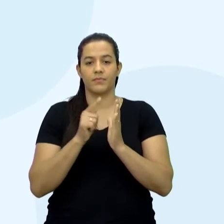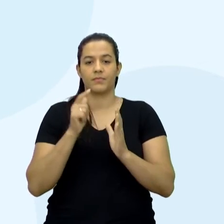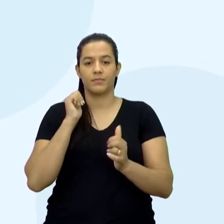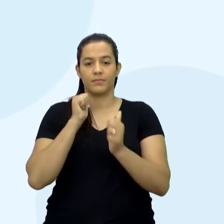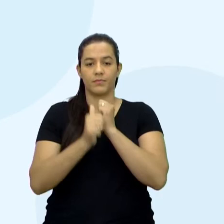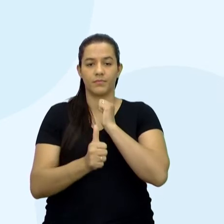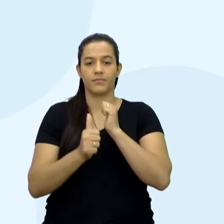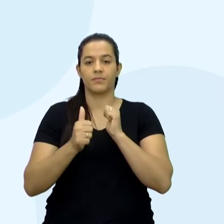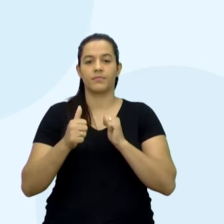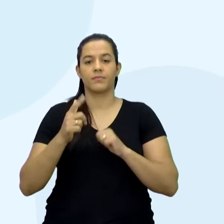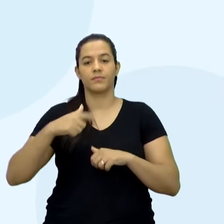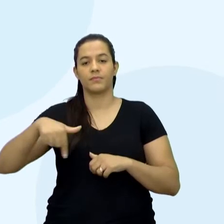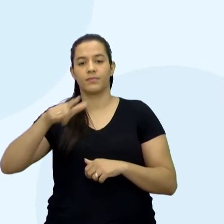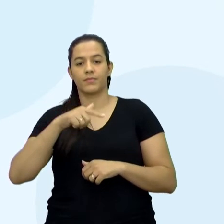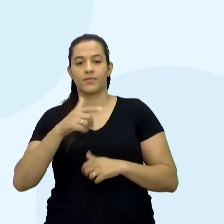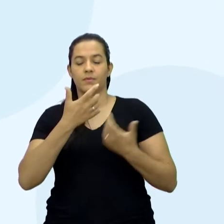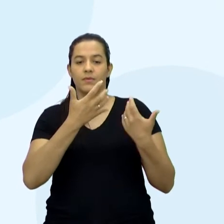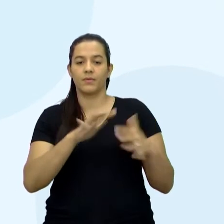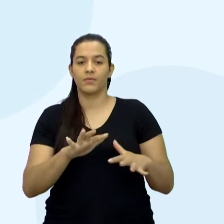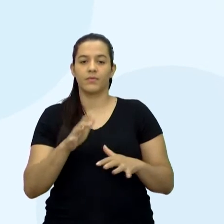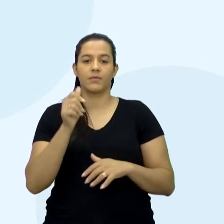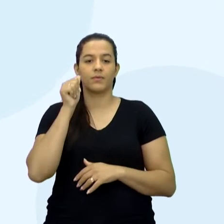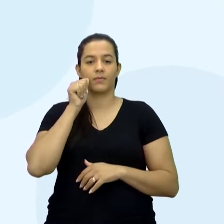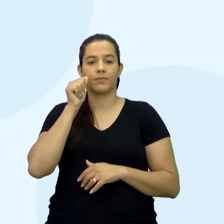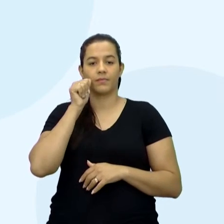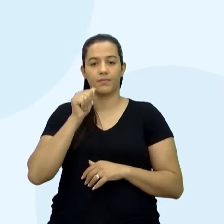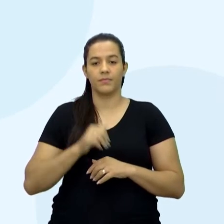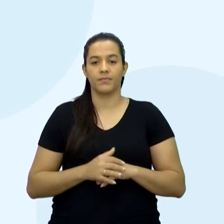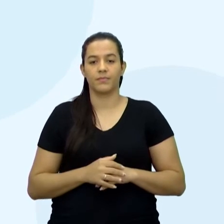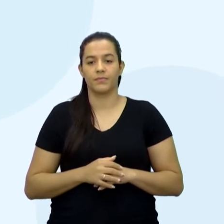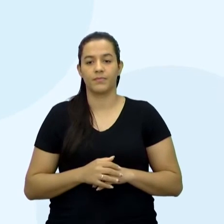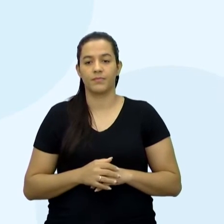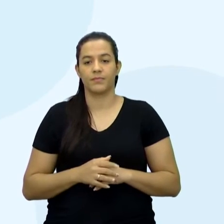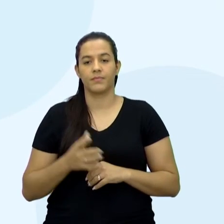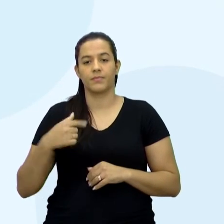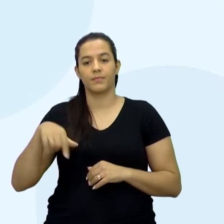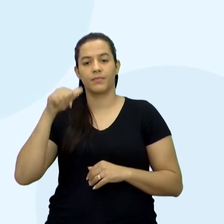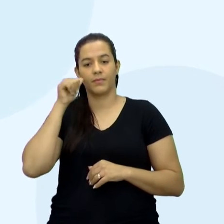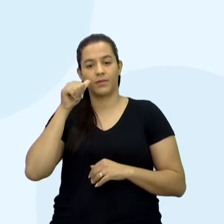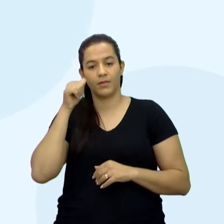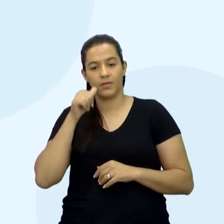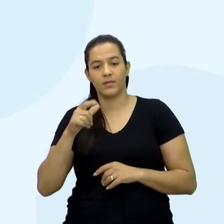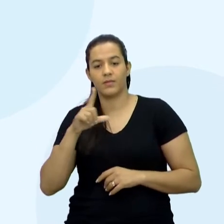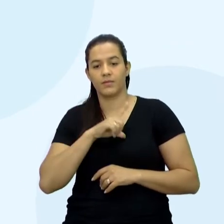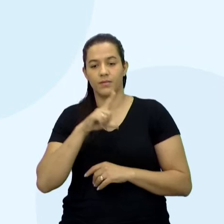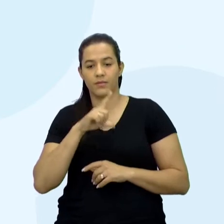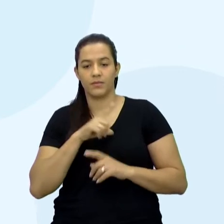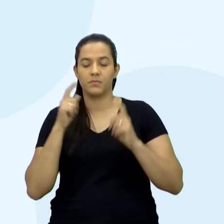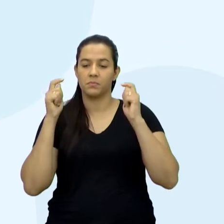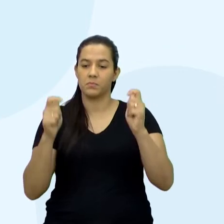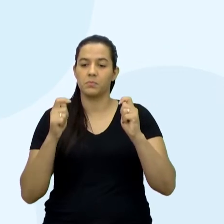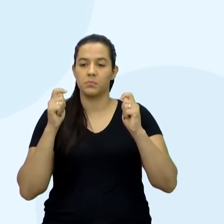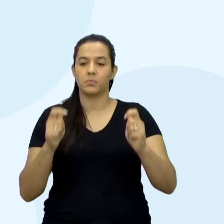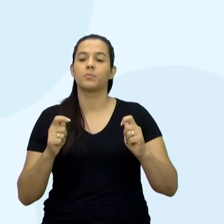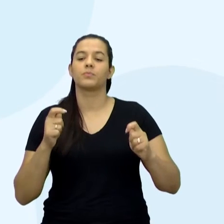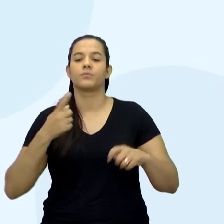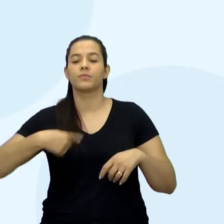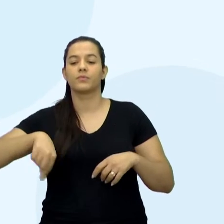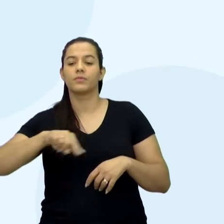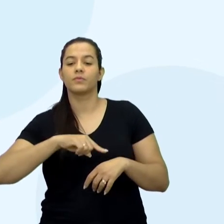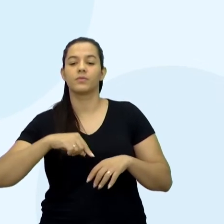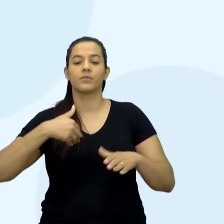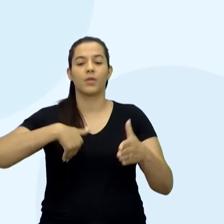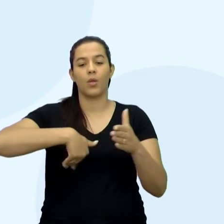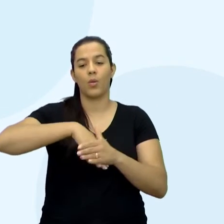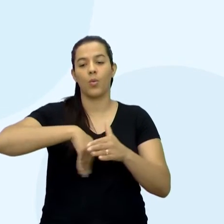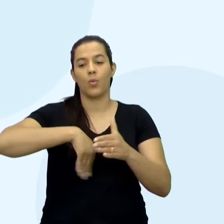Futebol é impróprio para moças. Aqui também tem: moças defendem direito de jogar bola. A gente vê